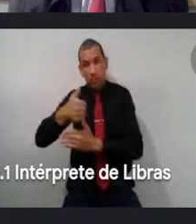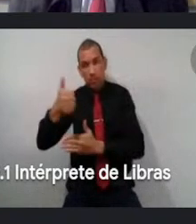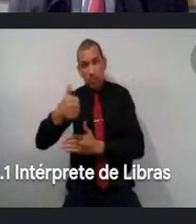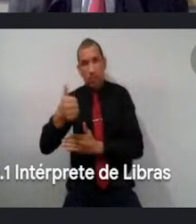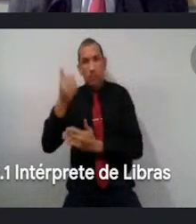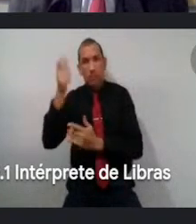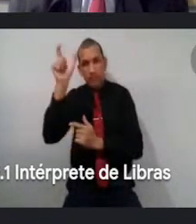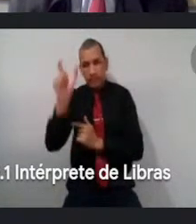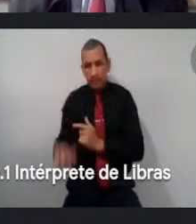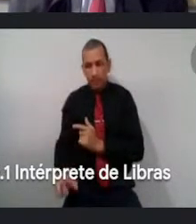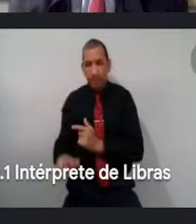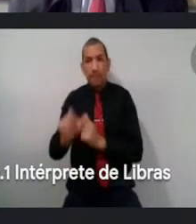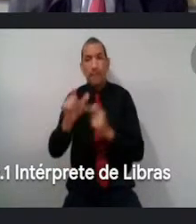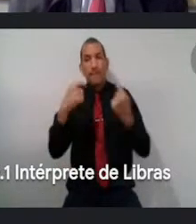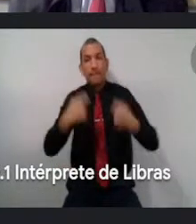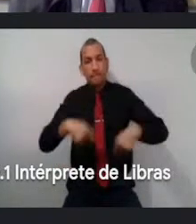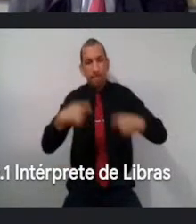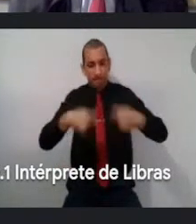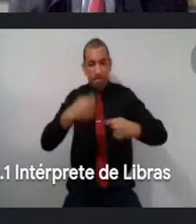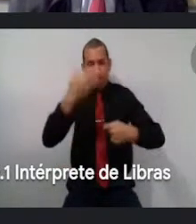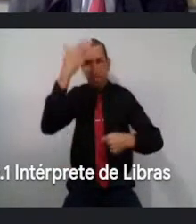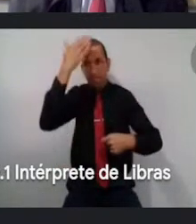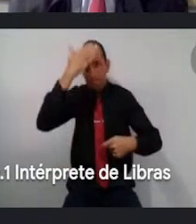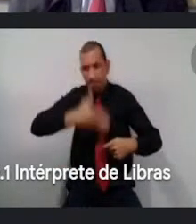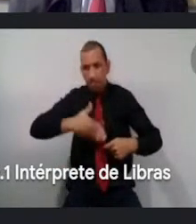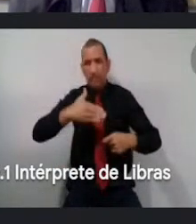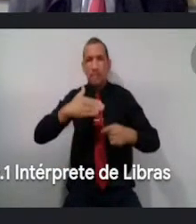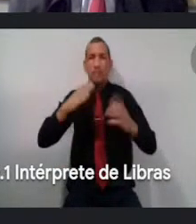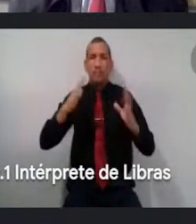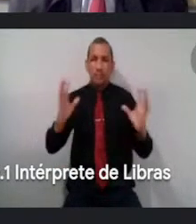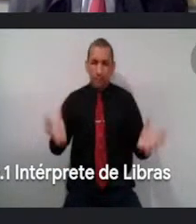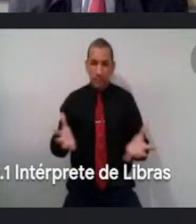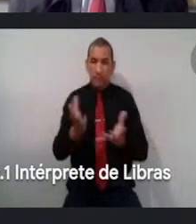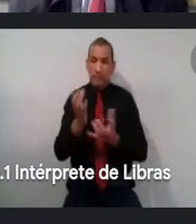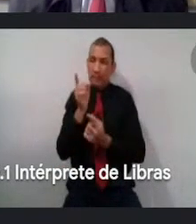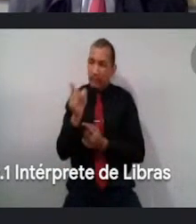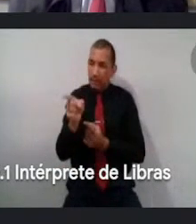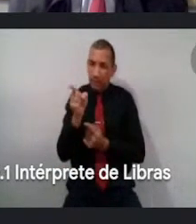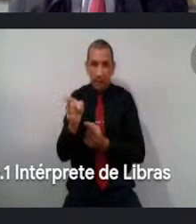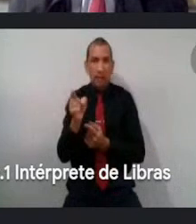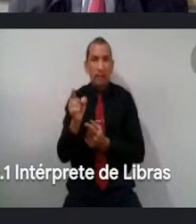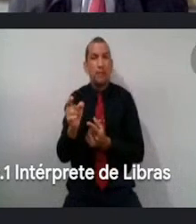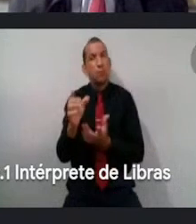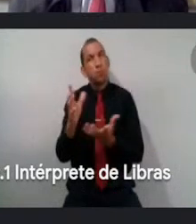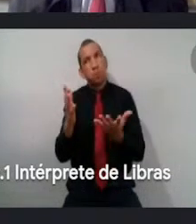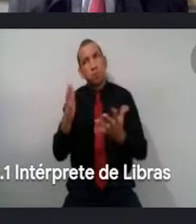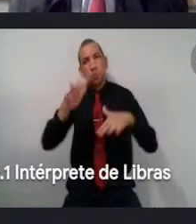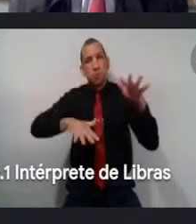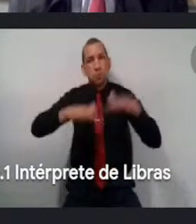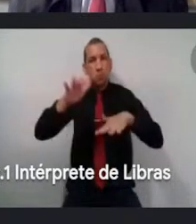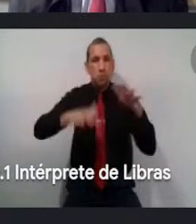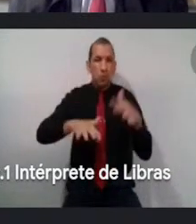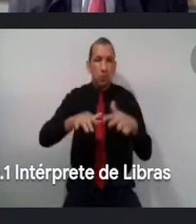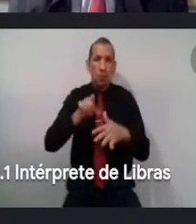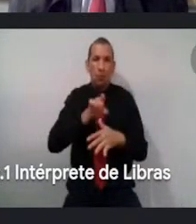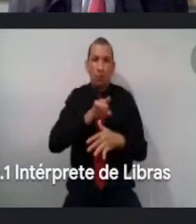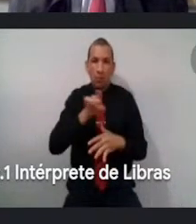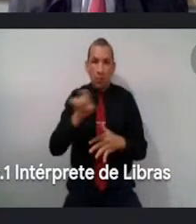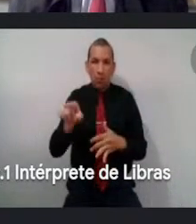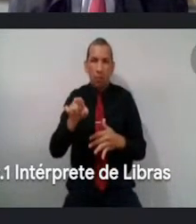recorrente É necessário uma prova robusta de que a acusada teria tomado alguma Providência